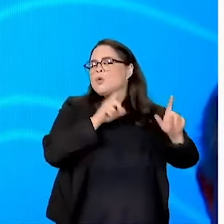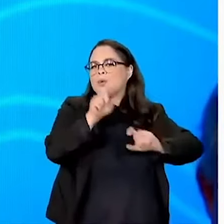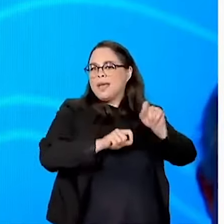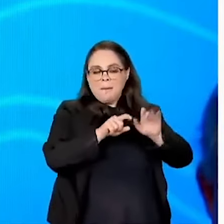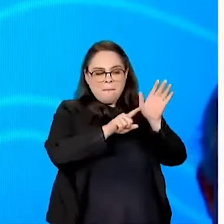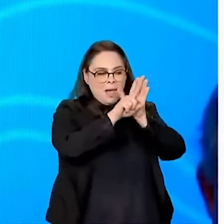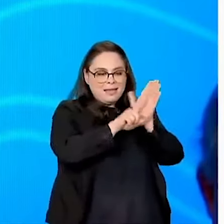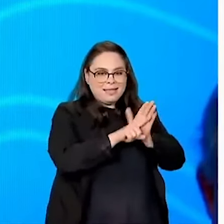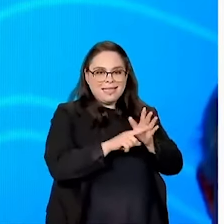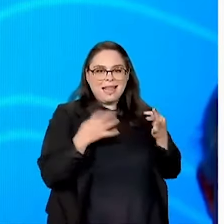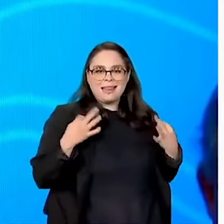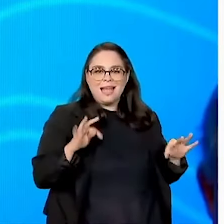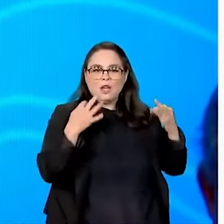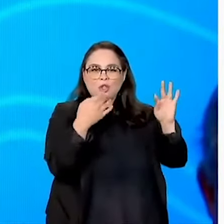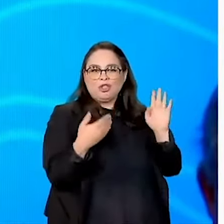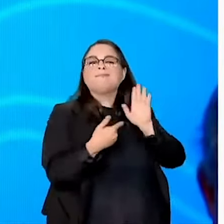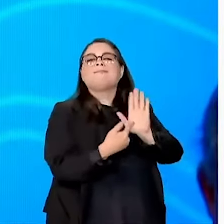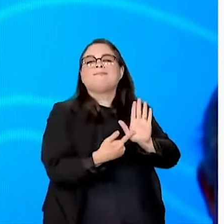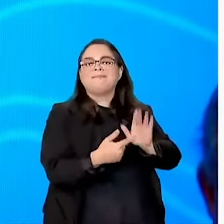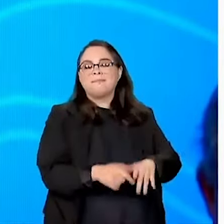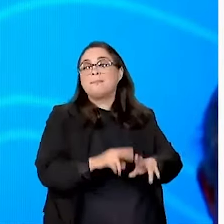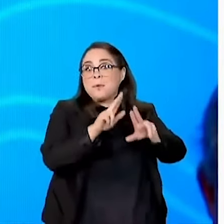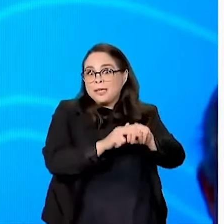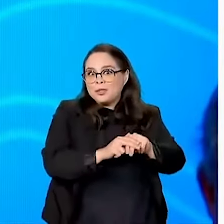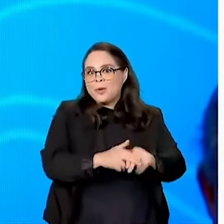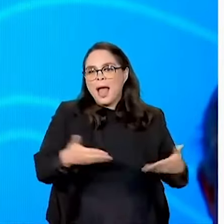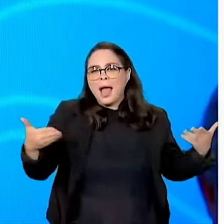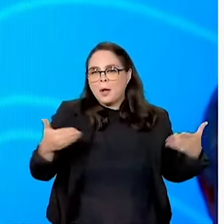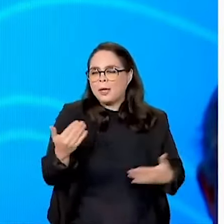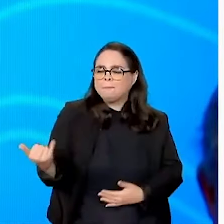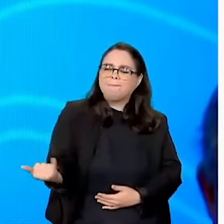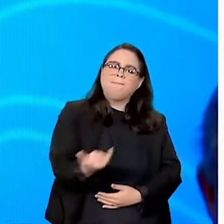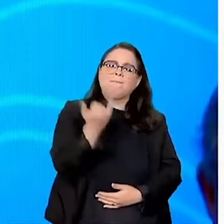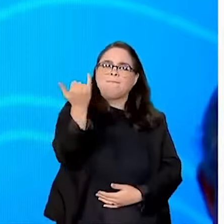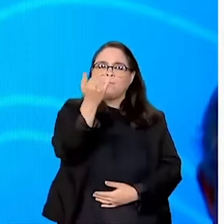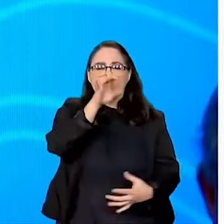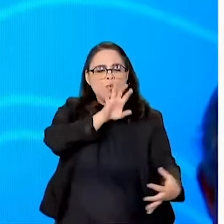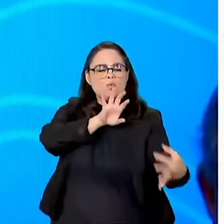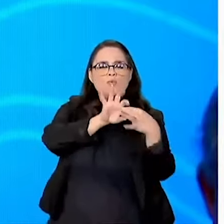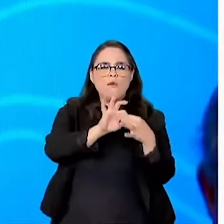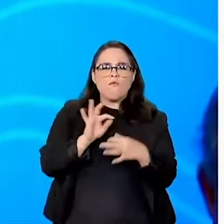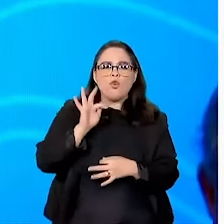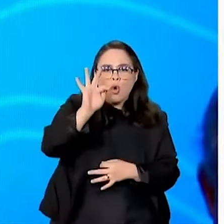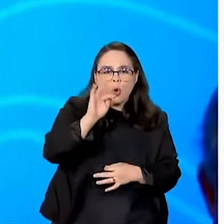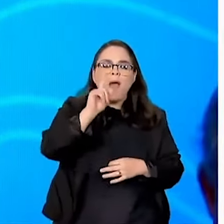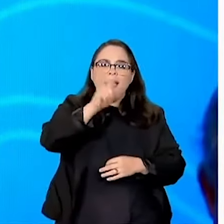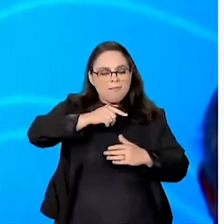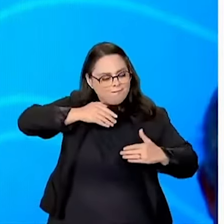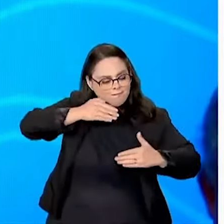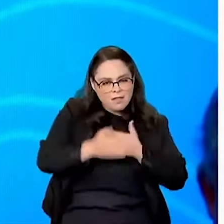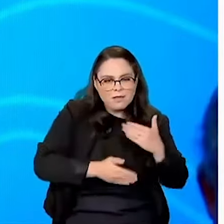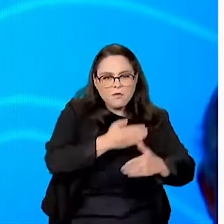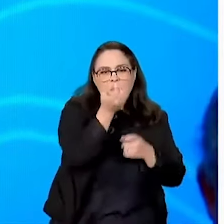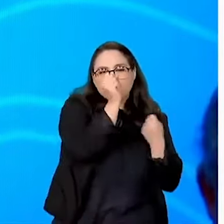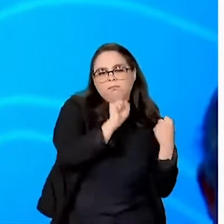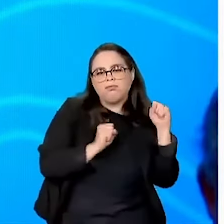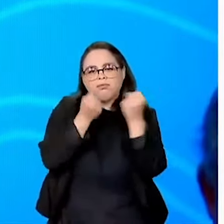pesquisa e tecnologia. Portanto, mais que nunca, seu destino está atrelado ao desenvolvimento